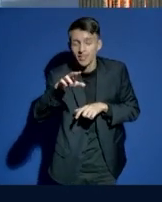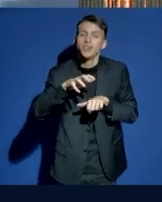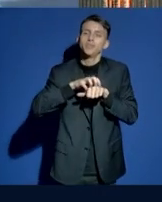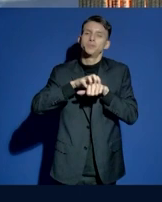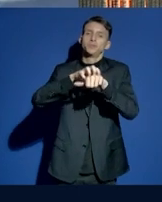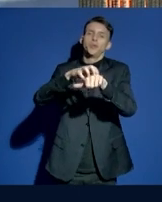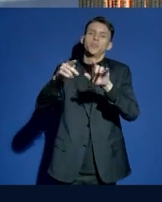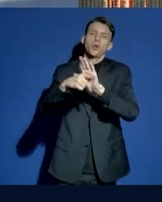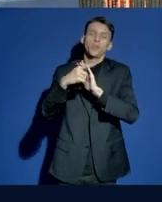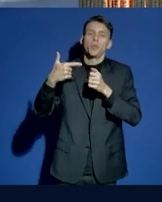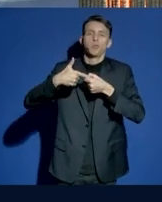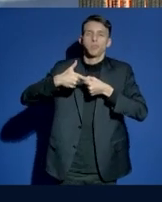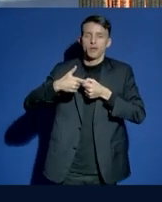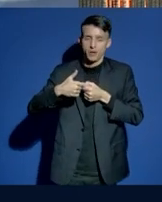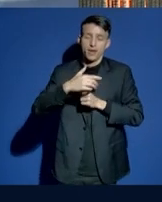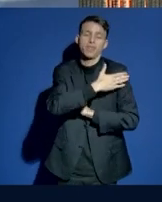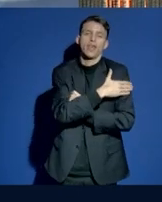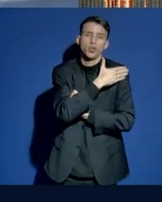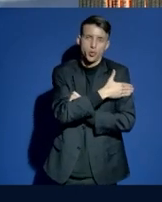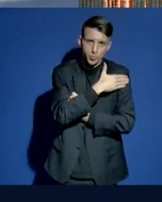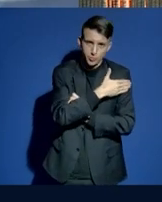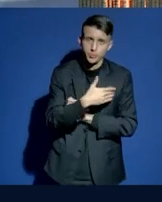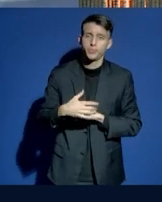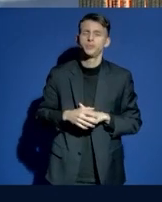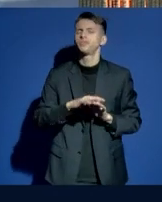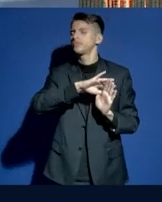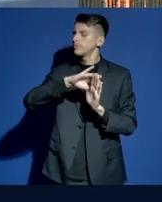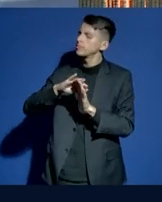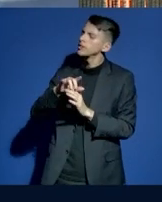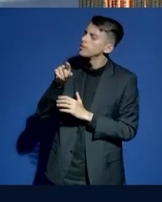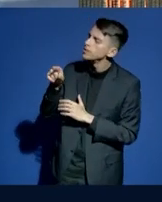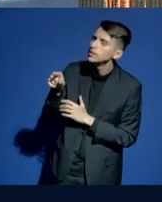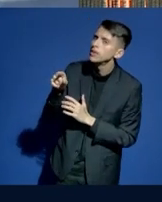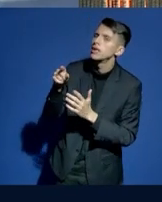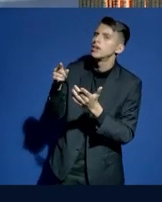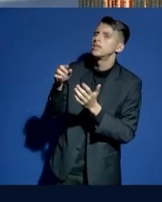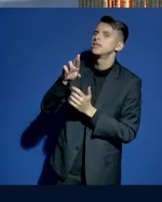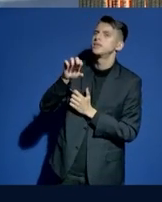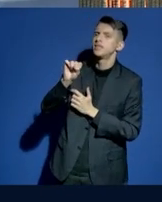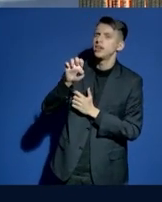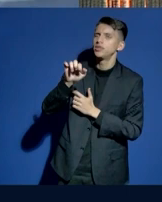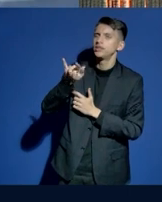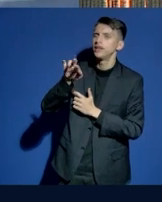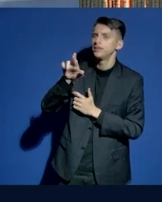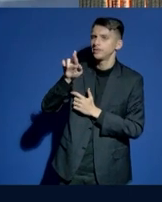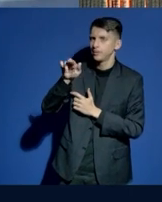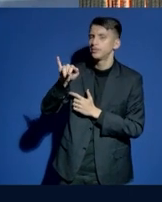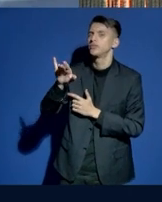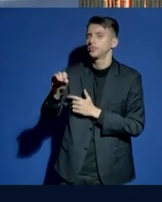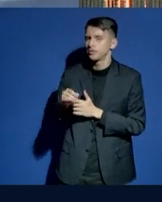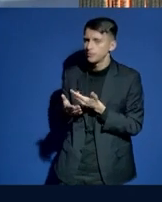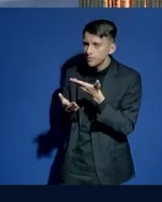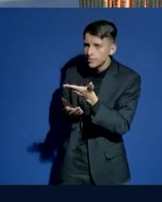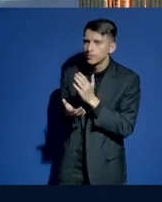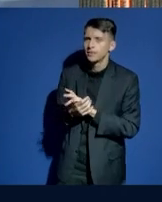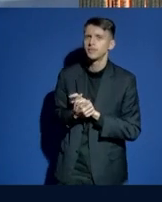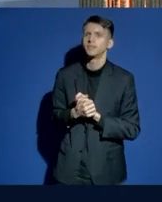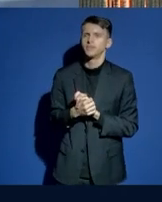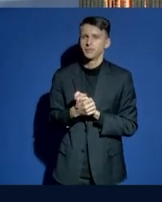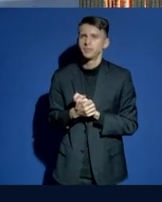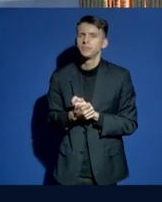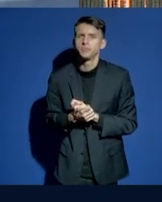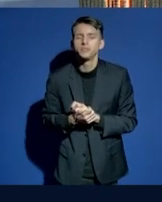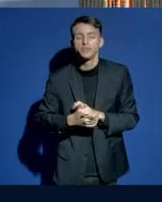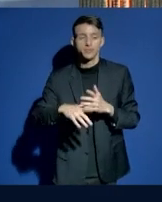Sérgio queria ouvir da Randon Quais as iniciativas estabilidade você aponta nós atuamos no